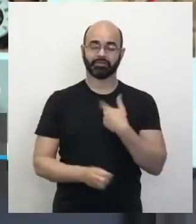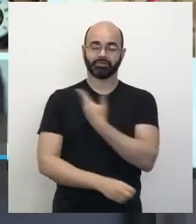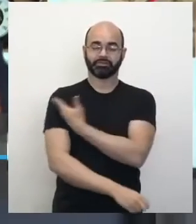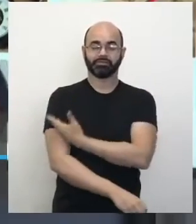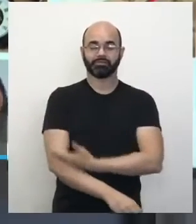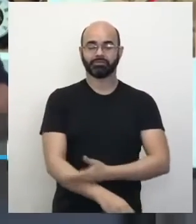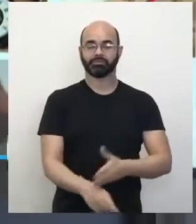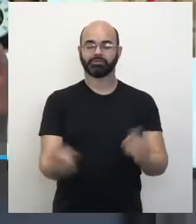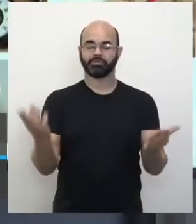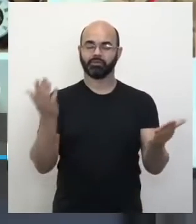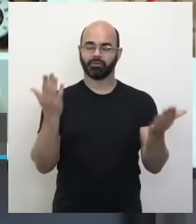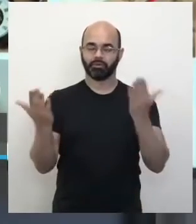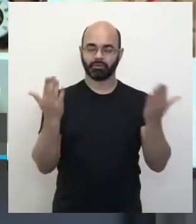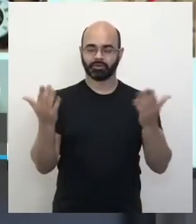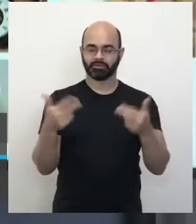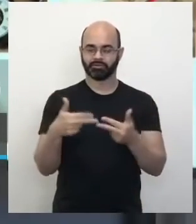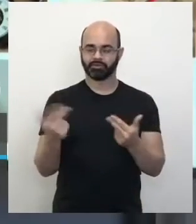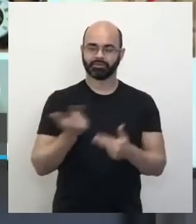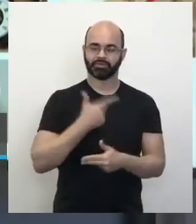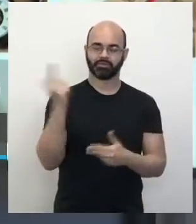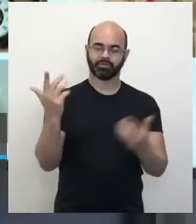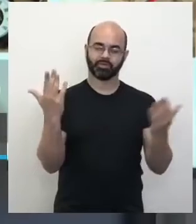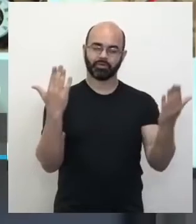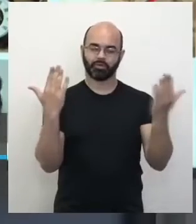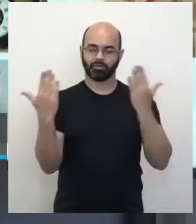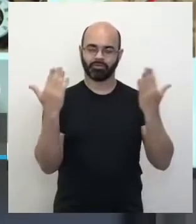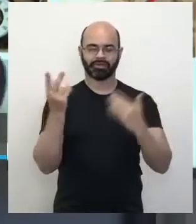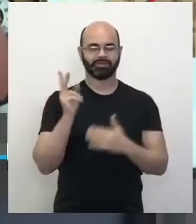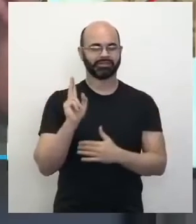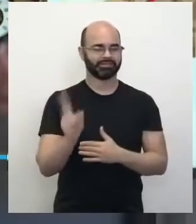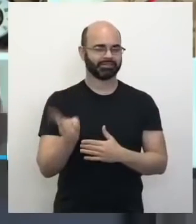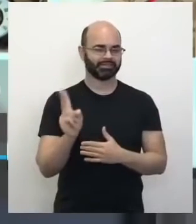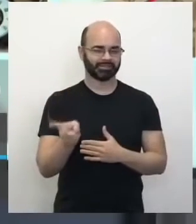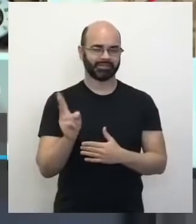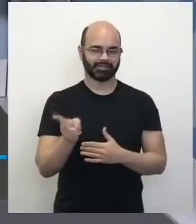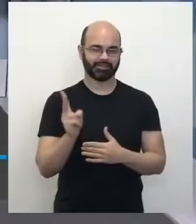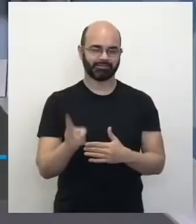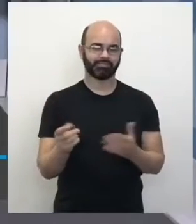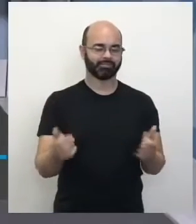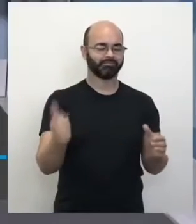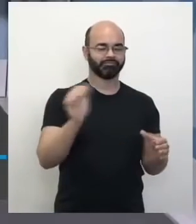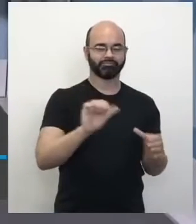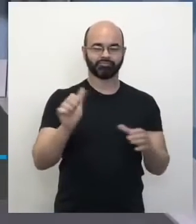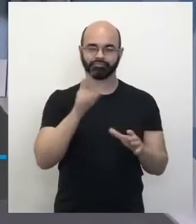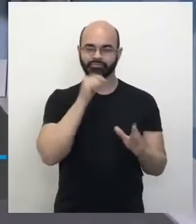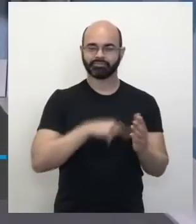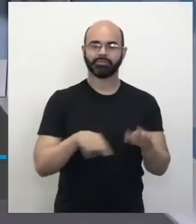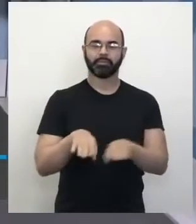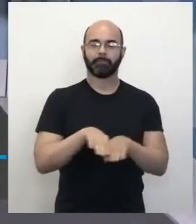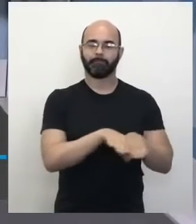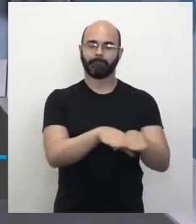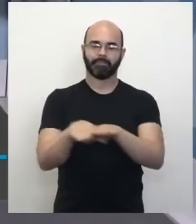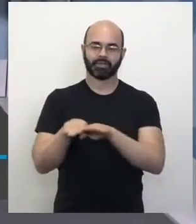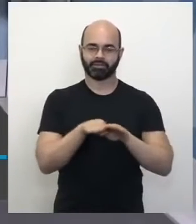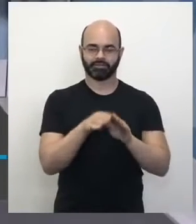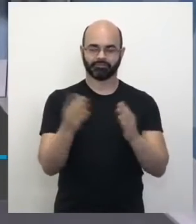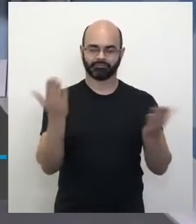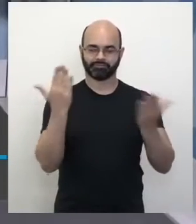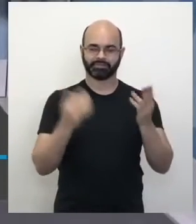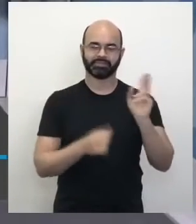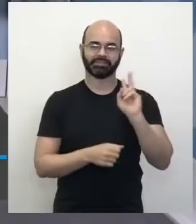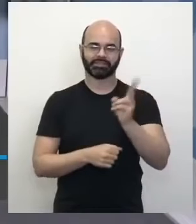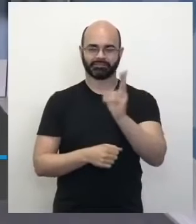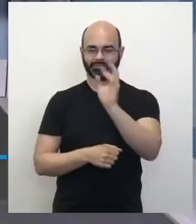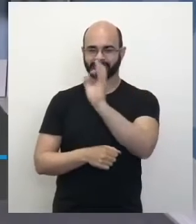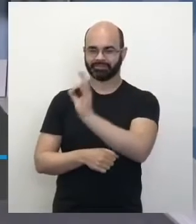sempre comparando com alguma coisa, né? A gente sempre faz comparações com uma medida que seja padrão. Não é isso? Isso mesmo. Mas a ideia sempre,